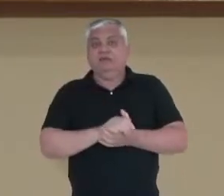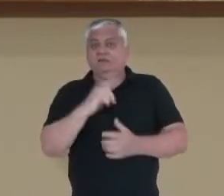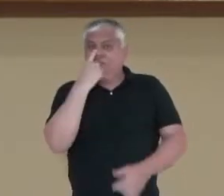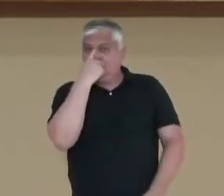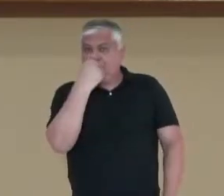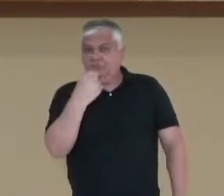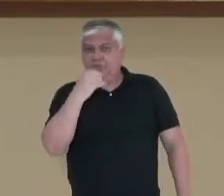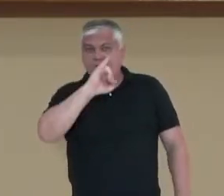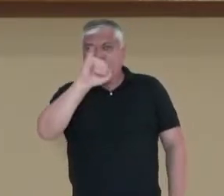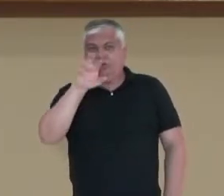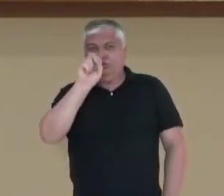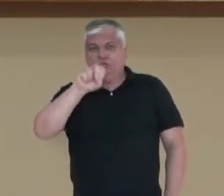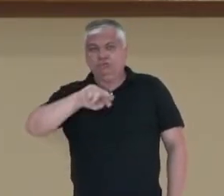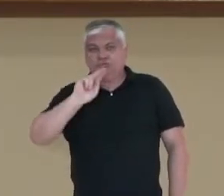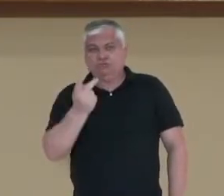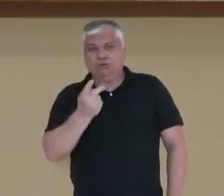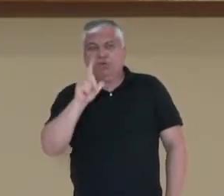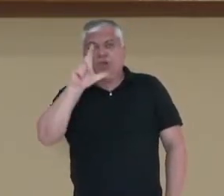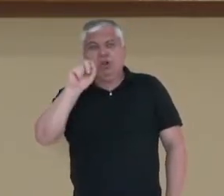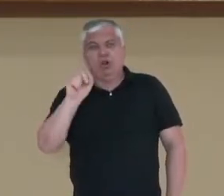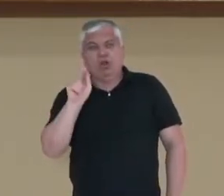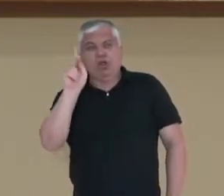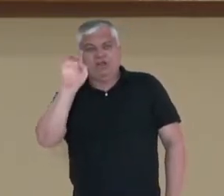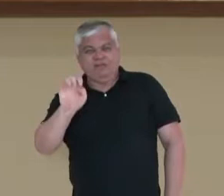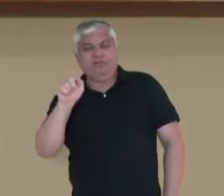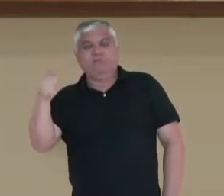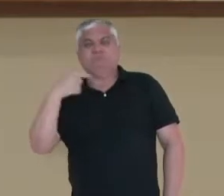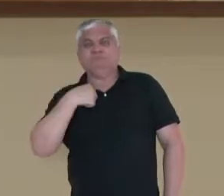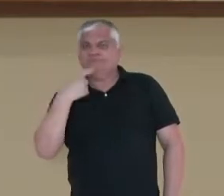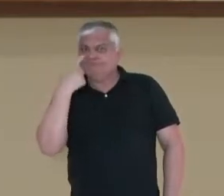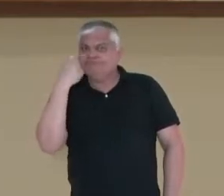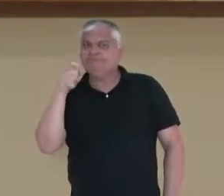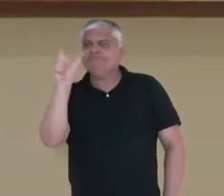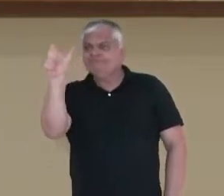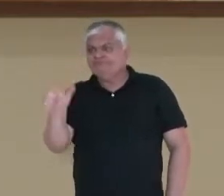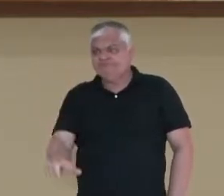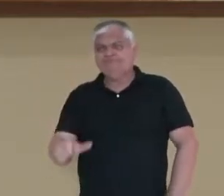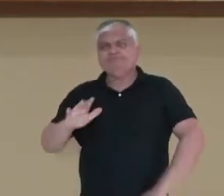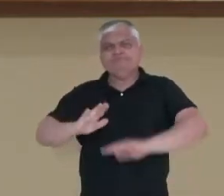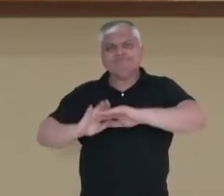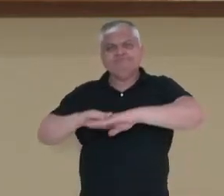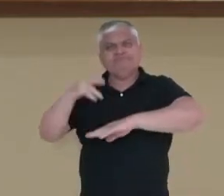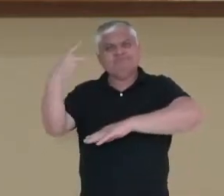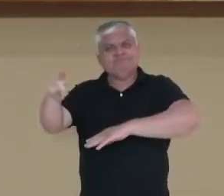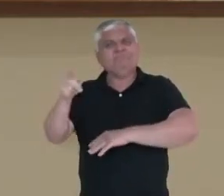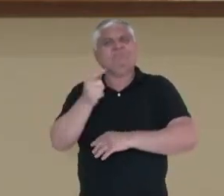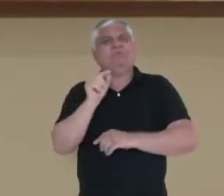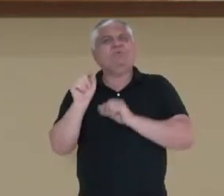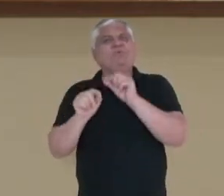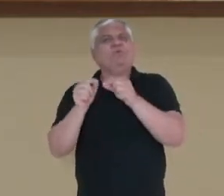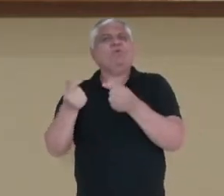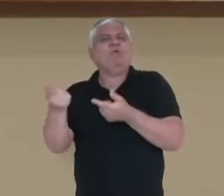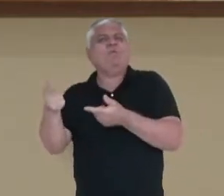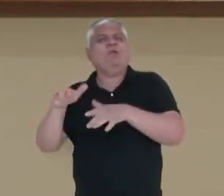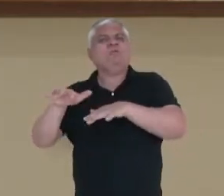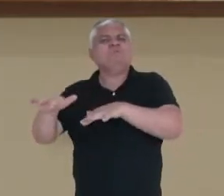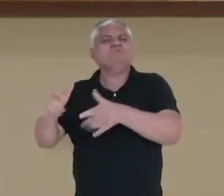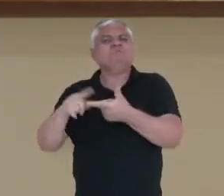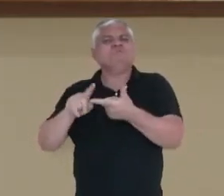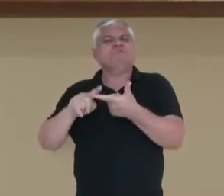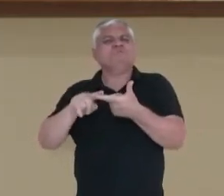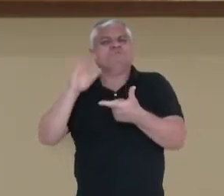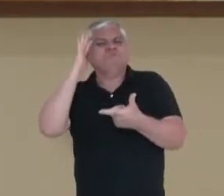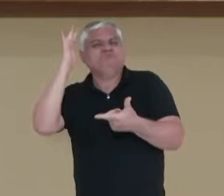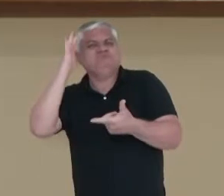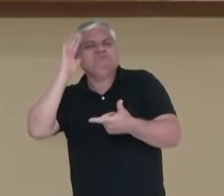um contratualista muito interessante para a gente conhecer melhor este movimento